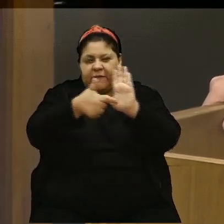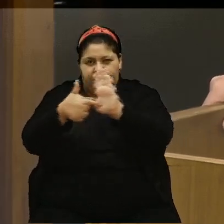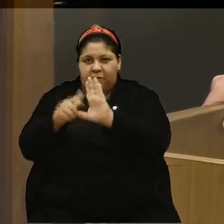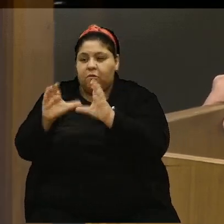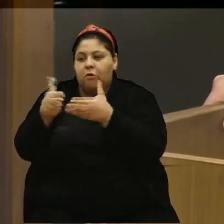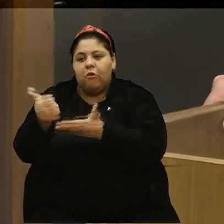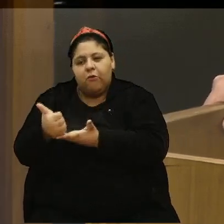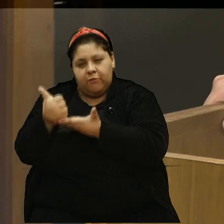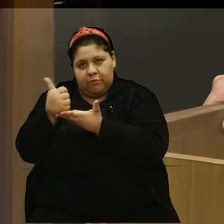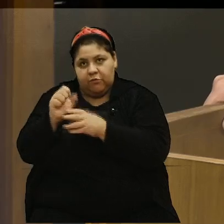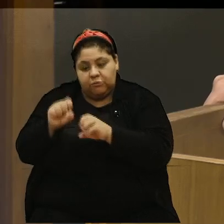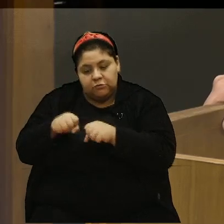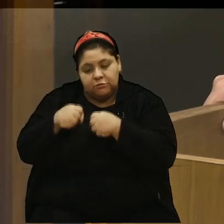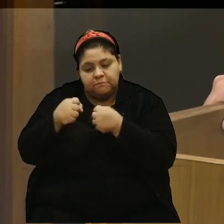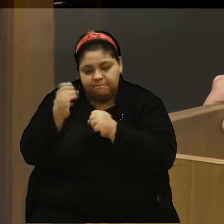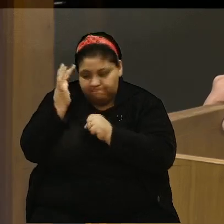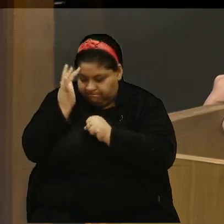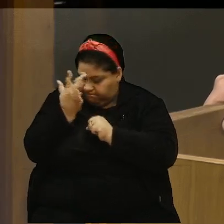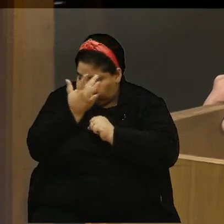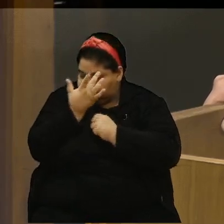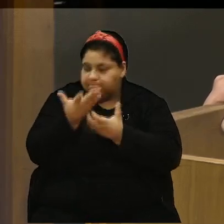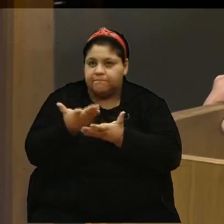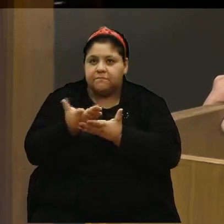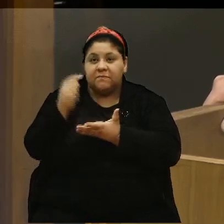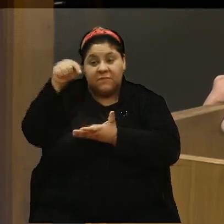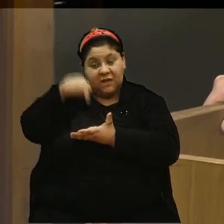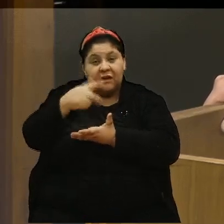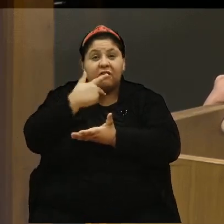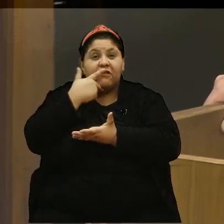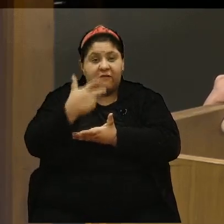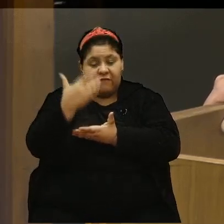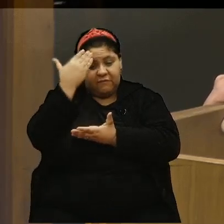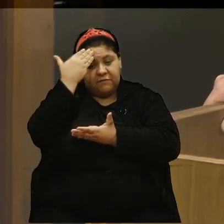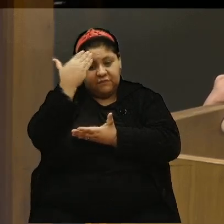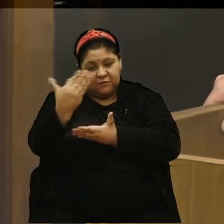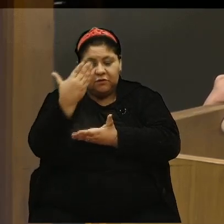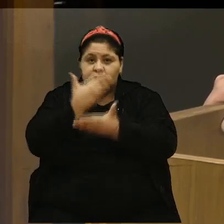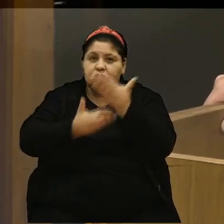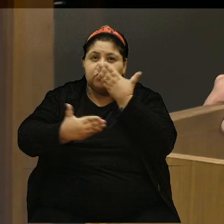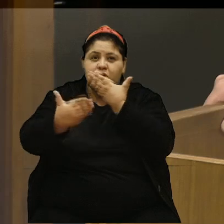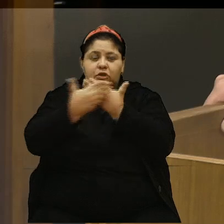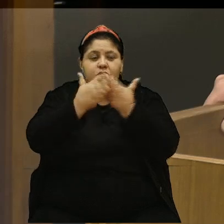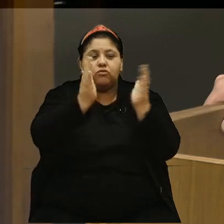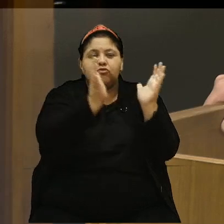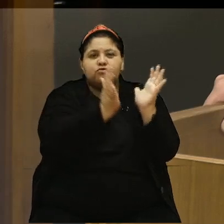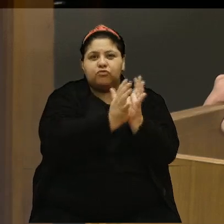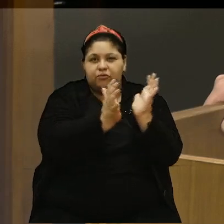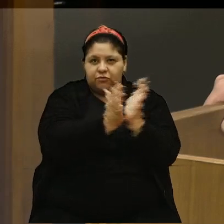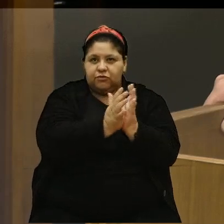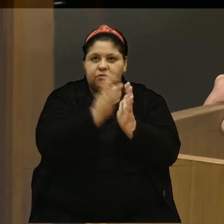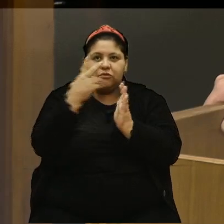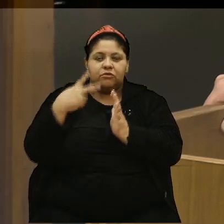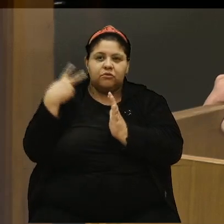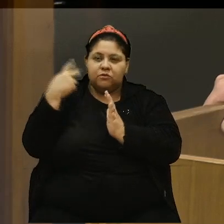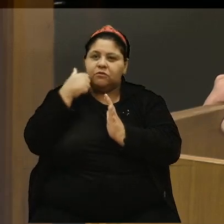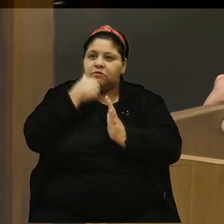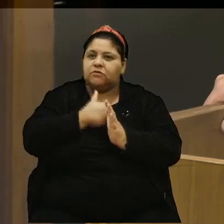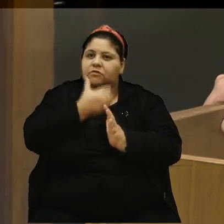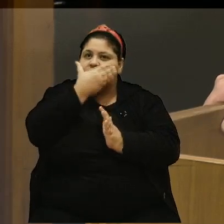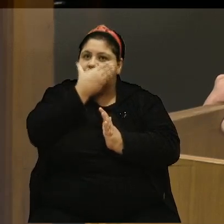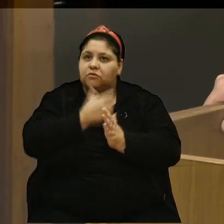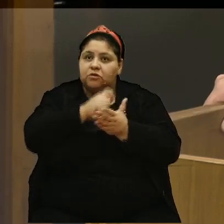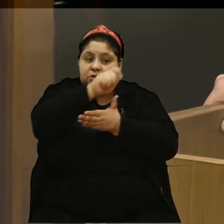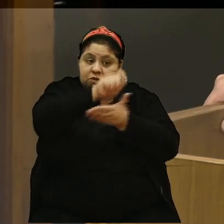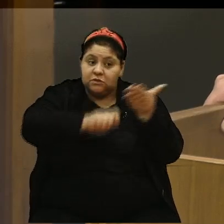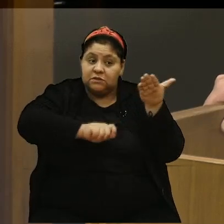Parlamentar em Defesa da Saúde Mental, e aqui quero fazer um agradecimento a todos os colegas vereadores e vereadoras que